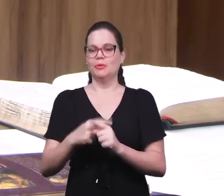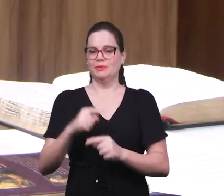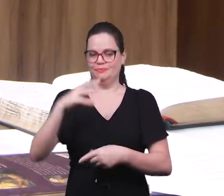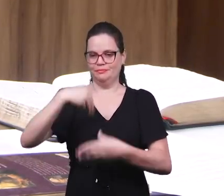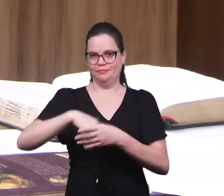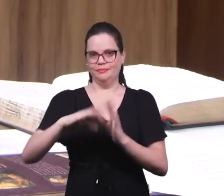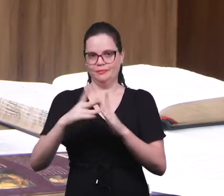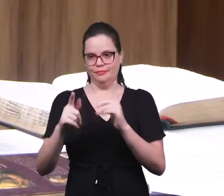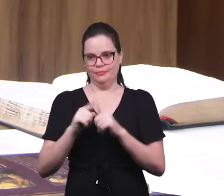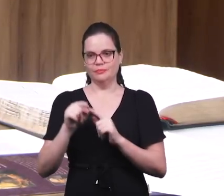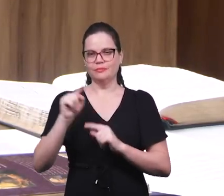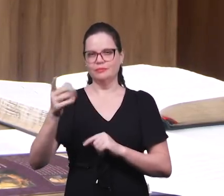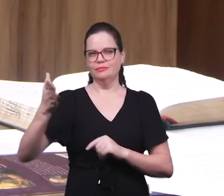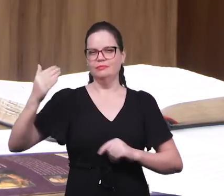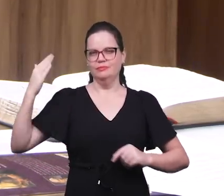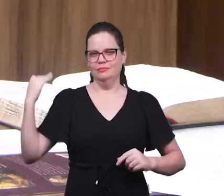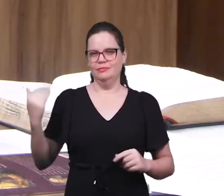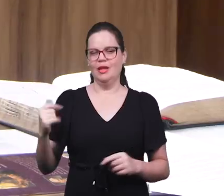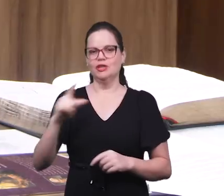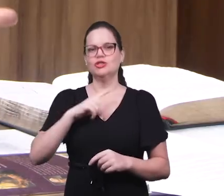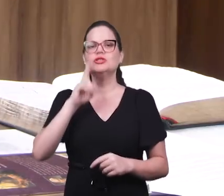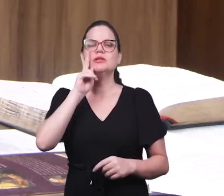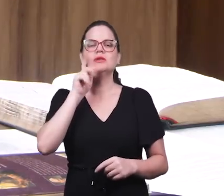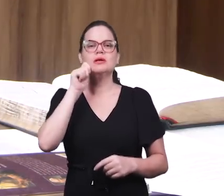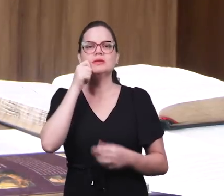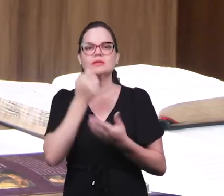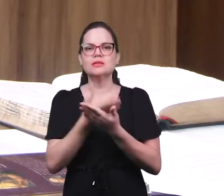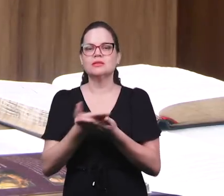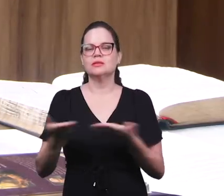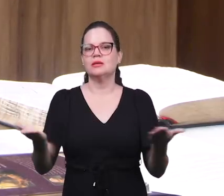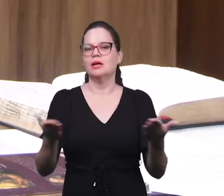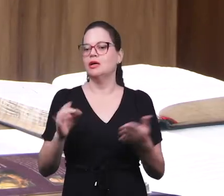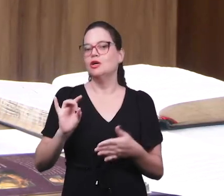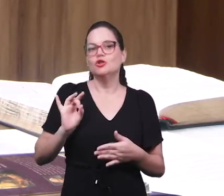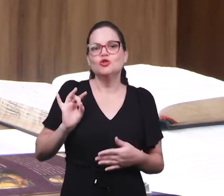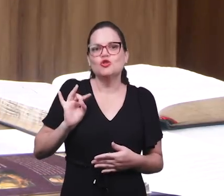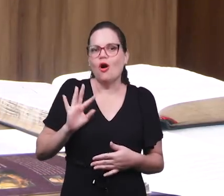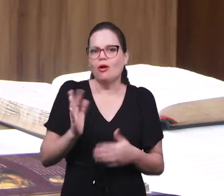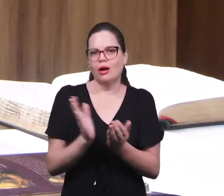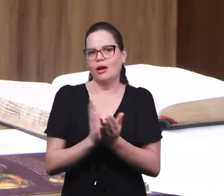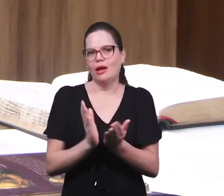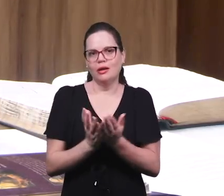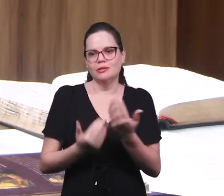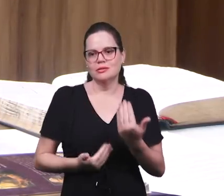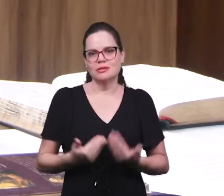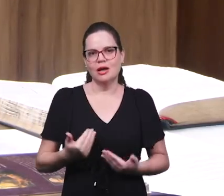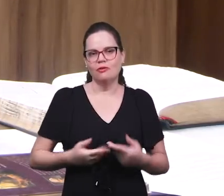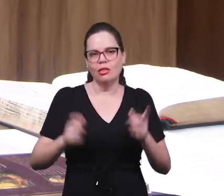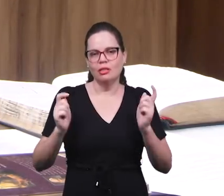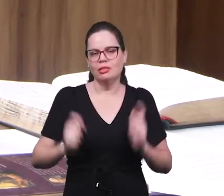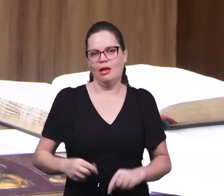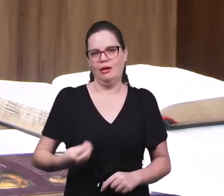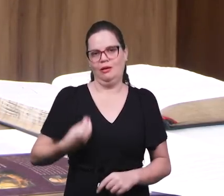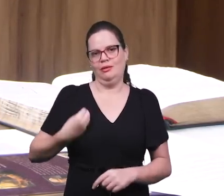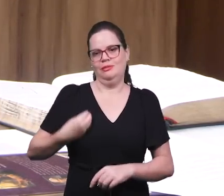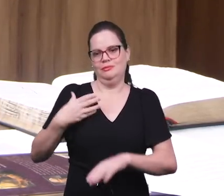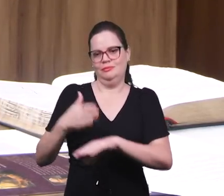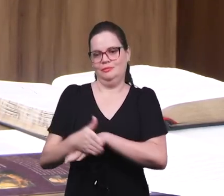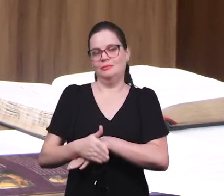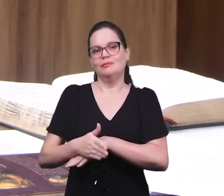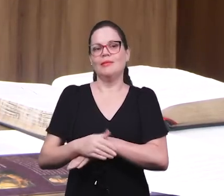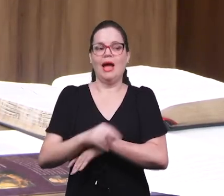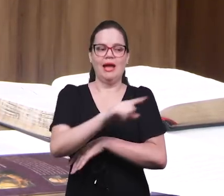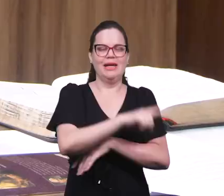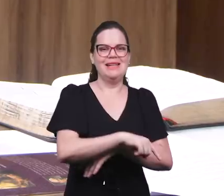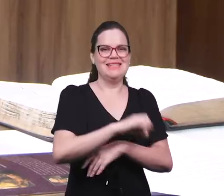ceia, quem participava era somente os cristãos ali, não permitia estranhos fazer uma ceia, não. Então eles consideravam que uma reunião